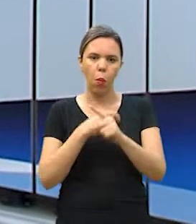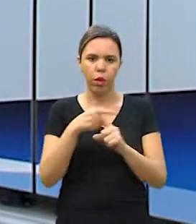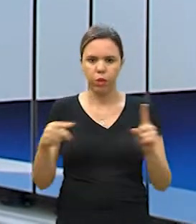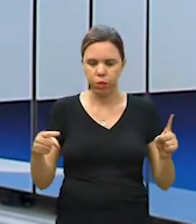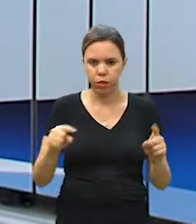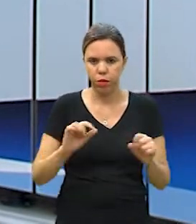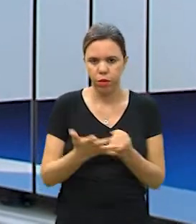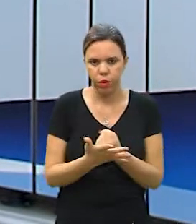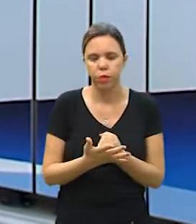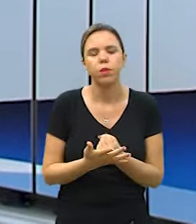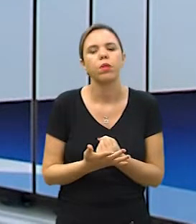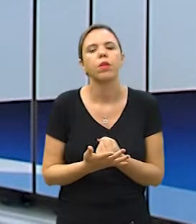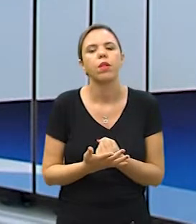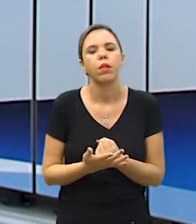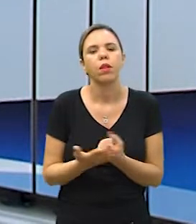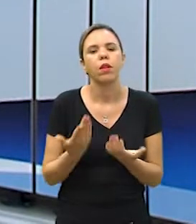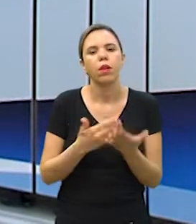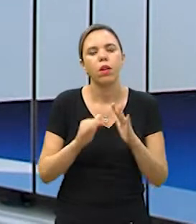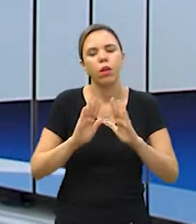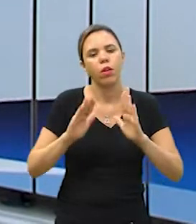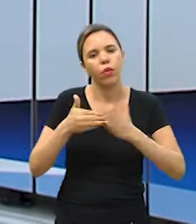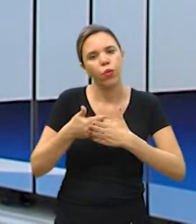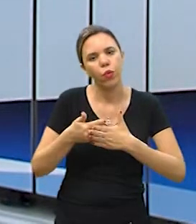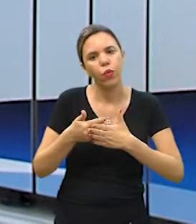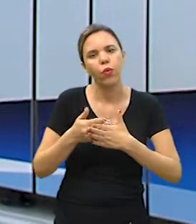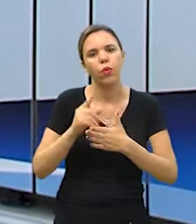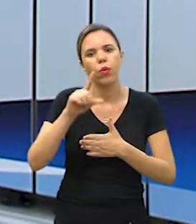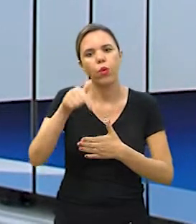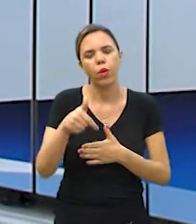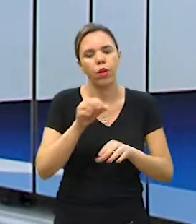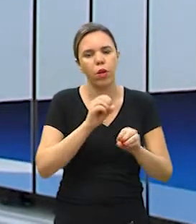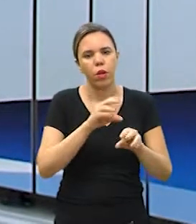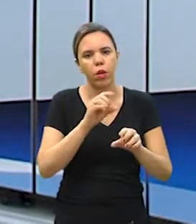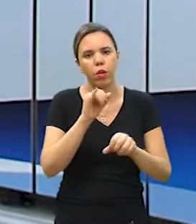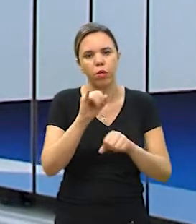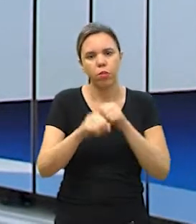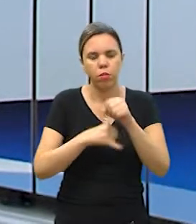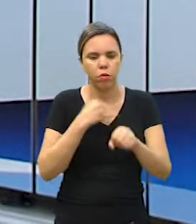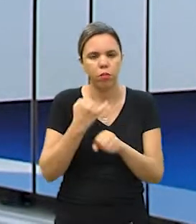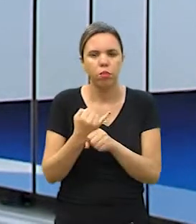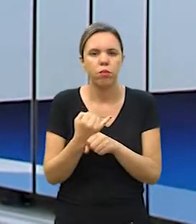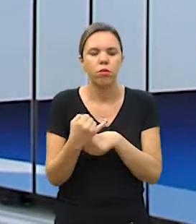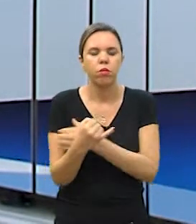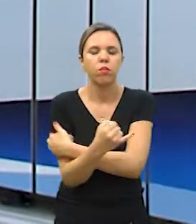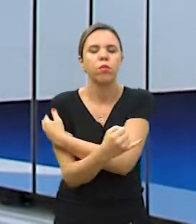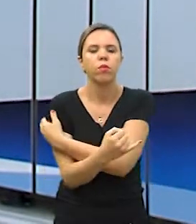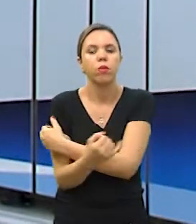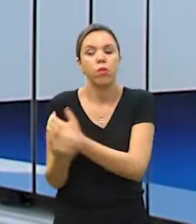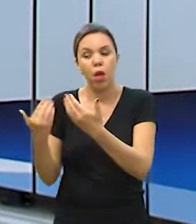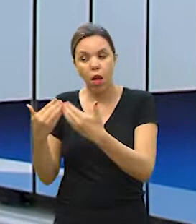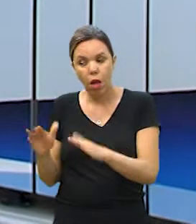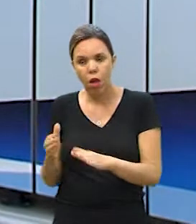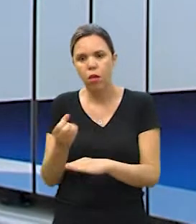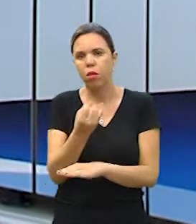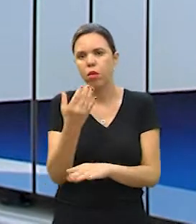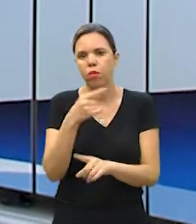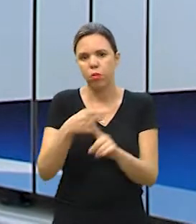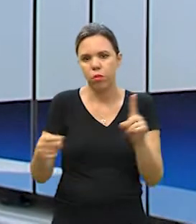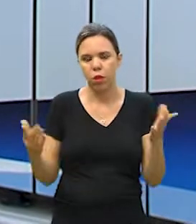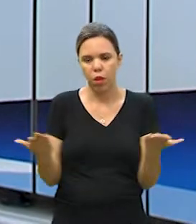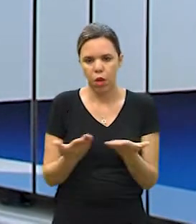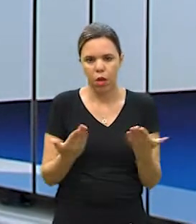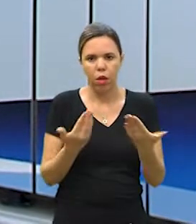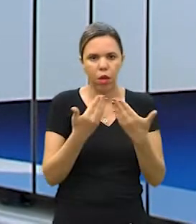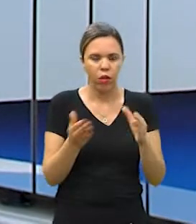ano e meio de pandemia com escolas fechadas, depois o ensino remoto, passamos pela reabertura parcial